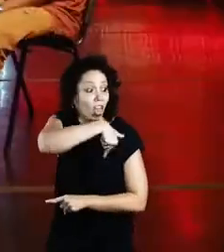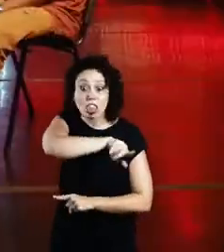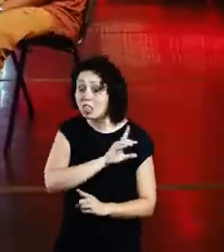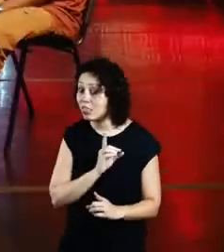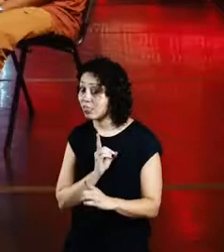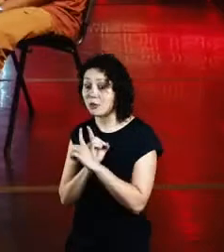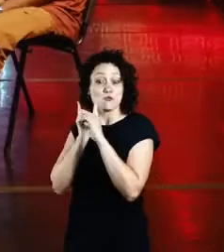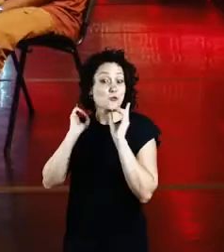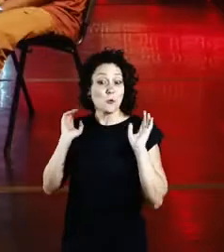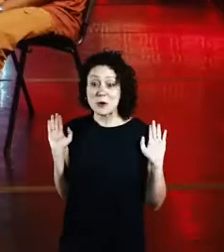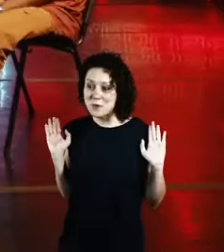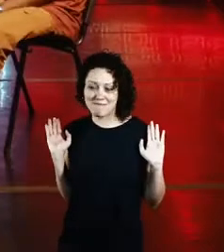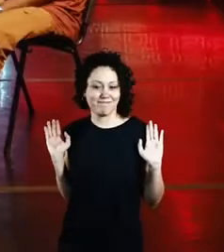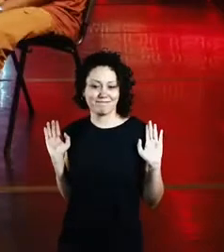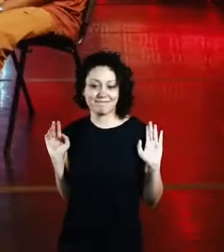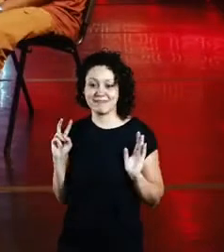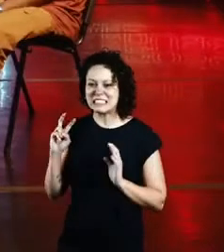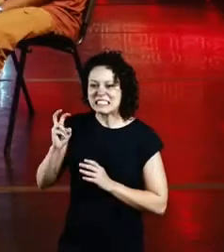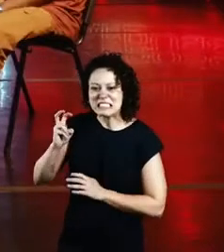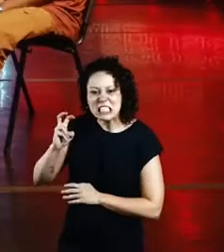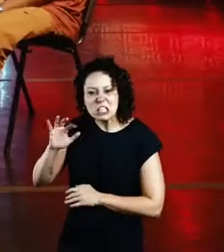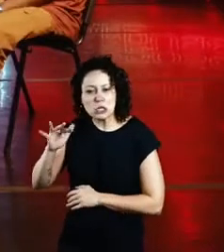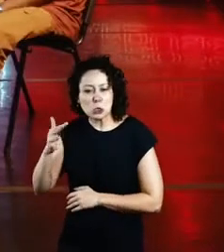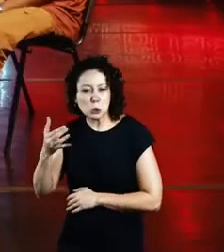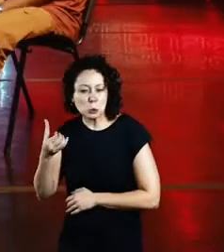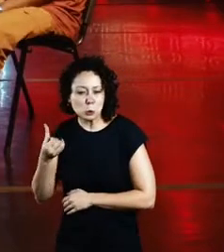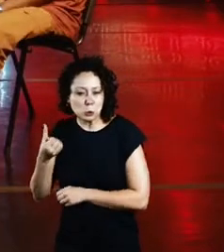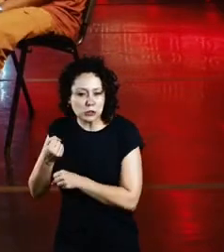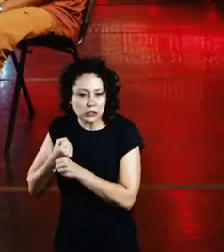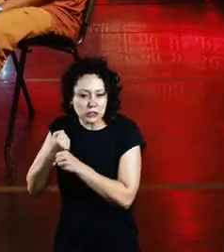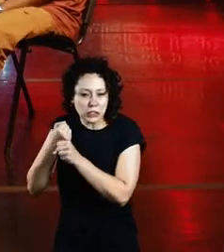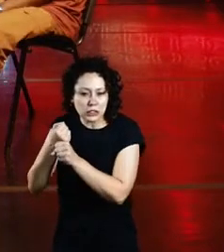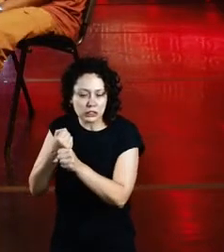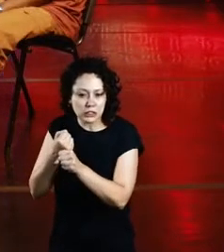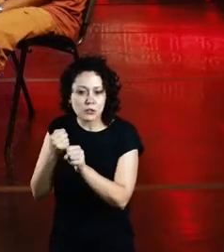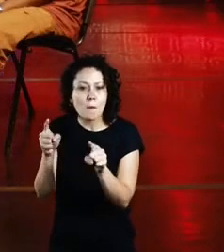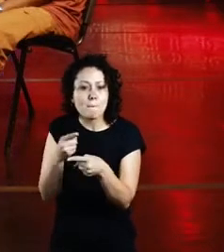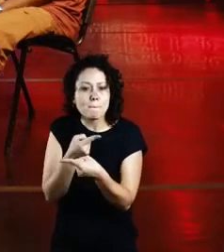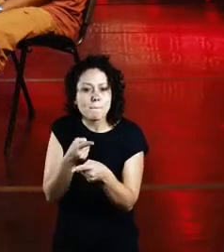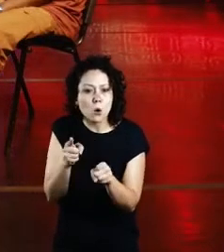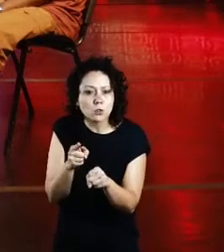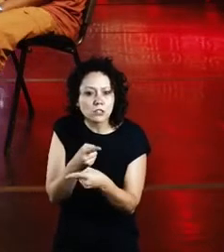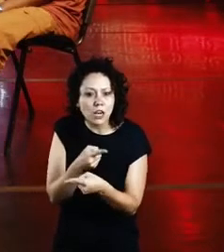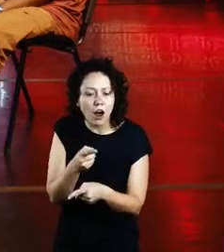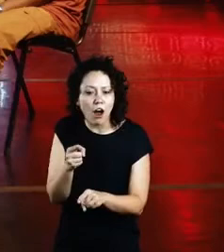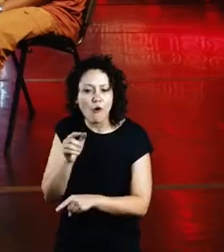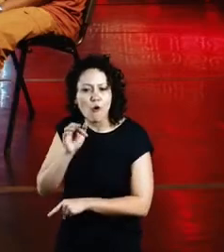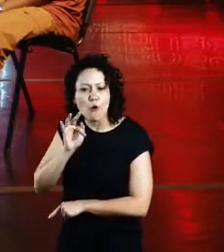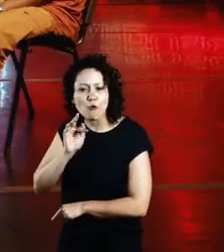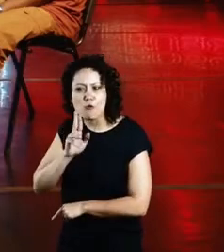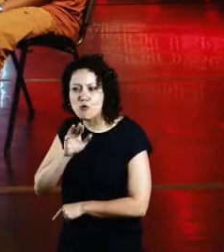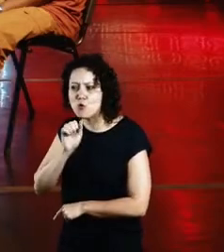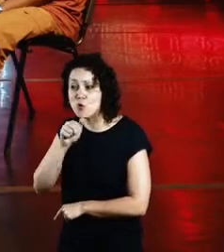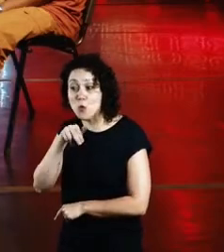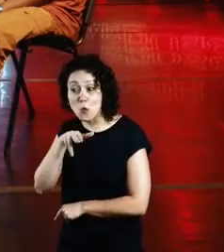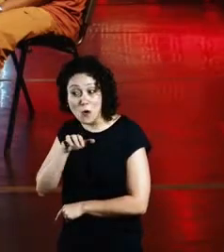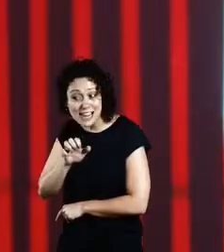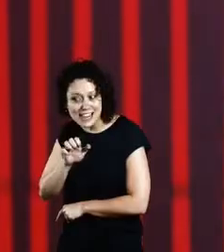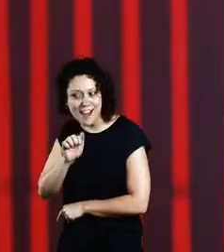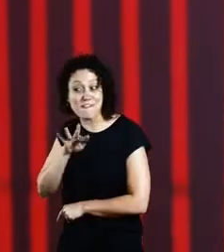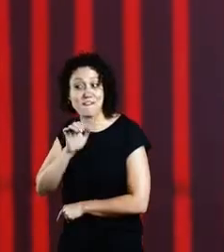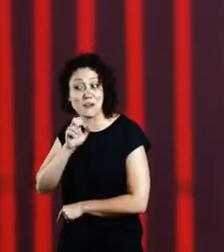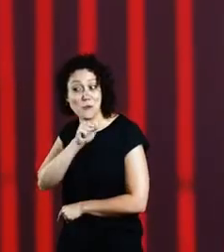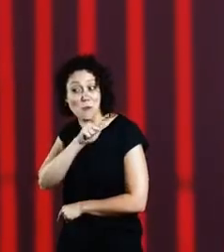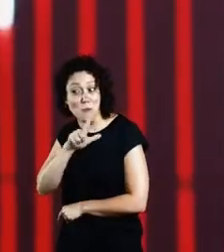Uns 5, 6 anos. Aquela música Fall of You Wanna Feel What, Fall of You Wanna Feel What. Hoje, não, o